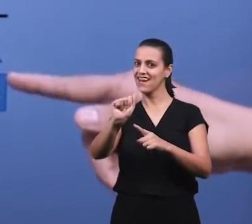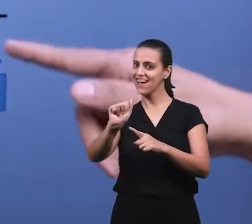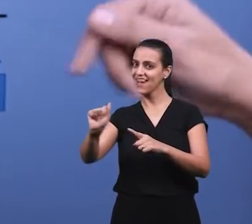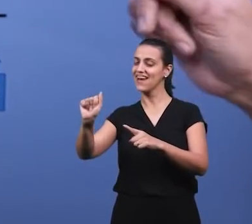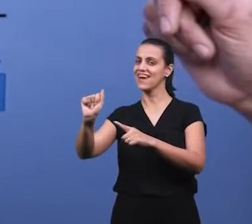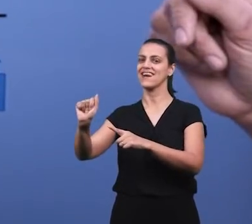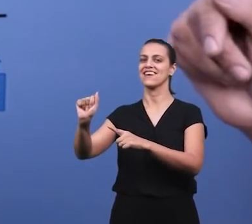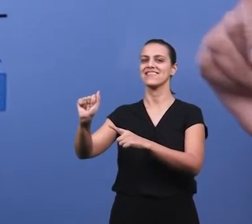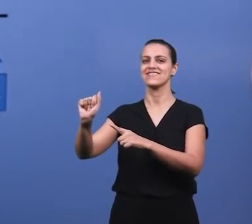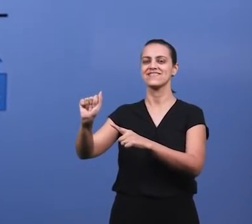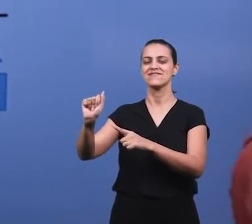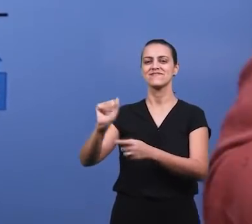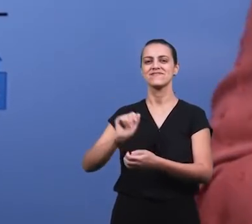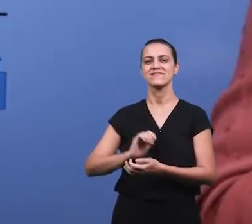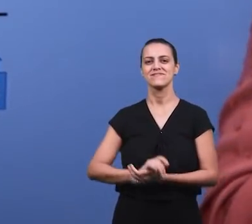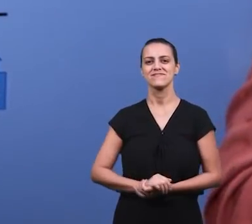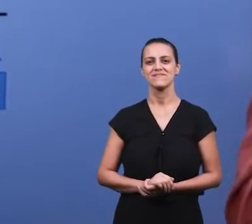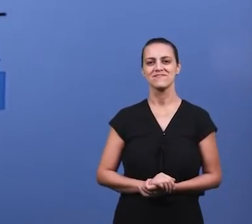Lá.